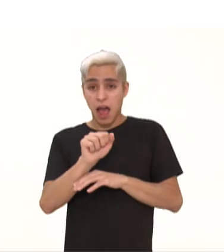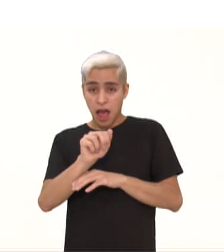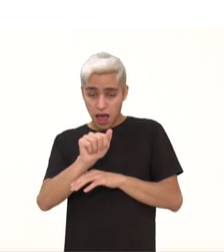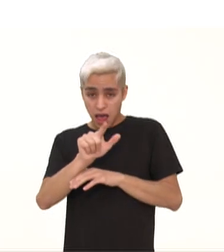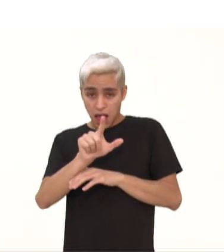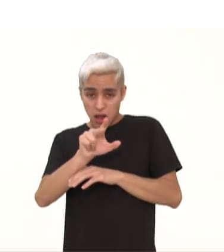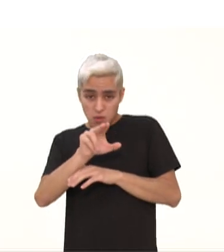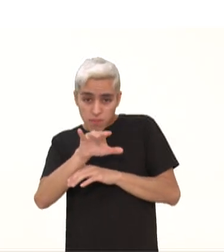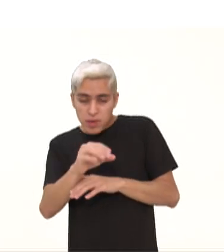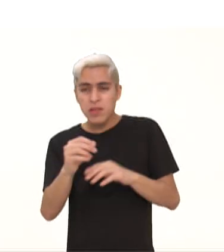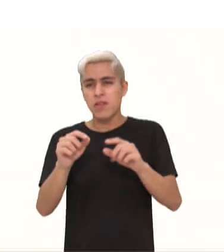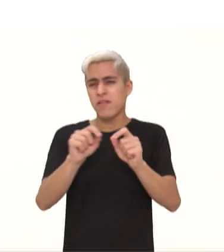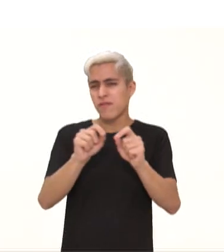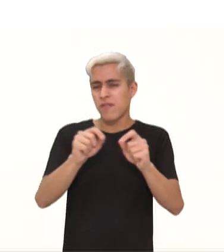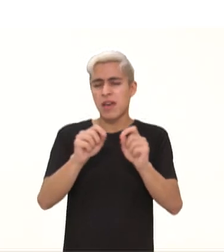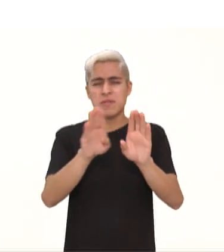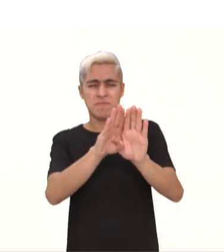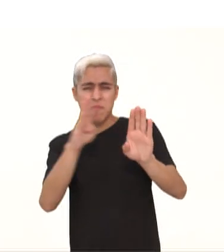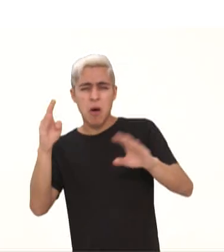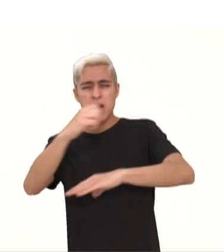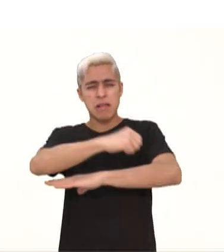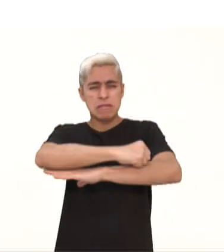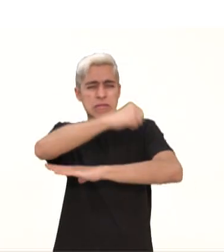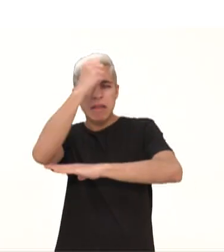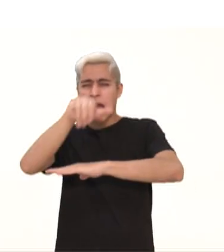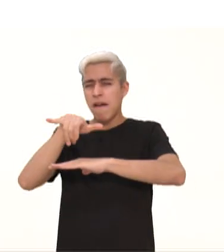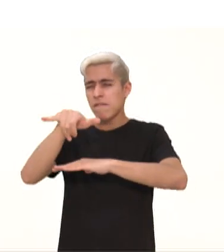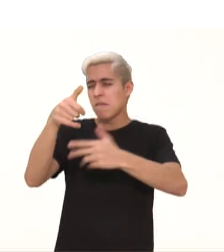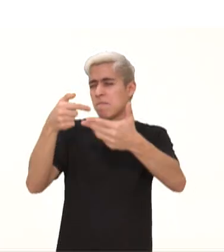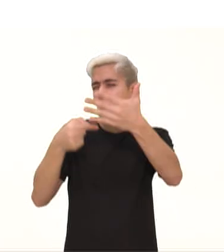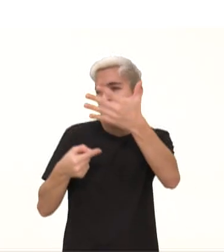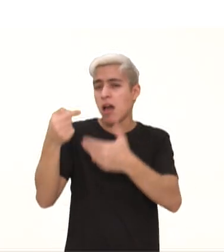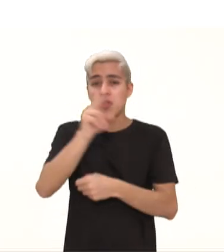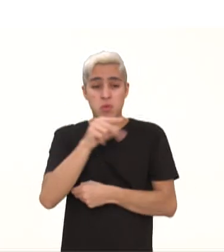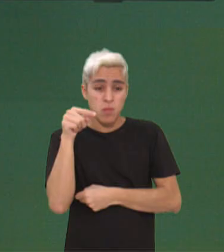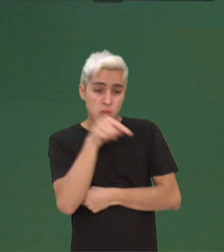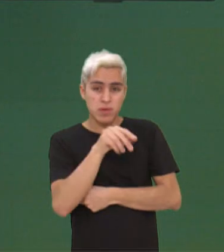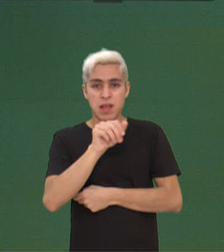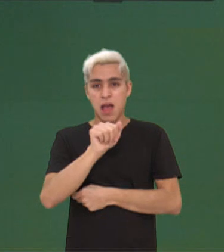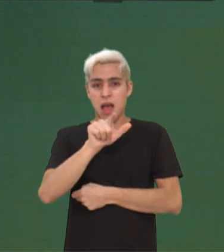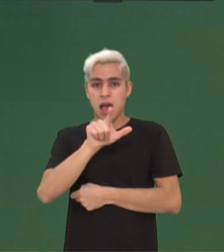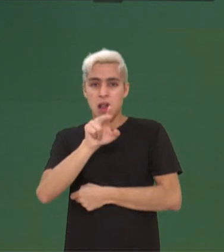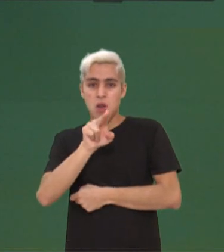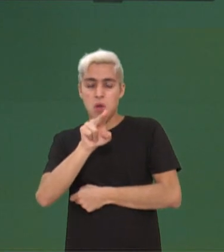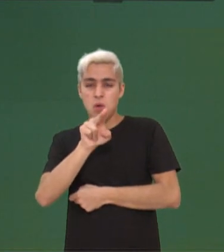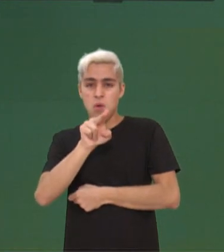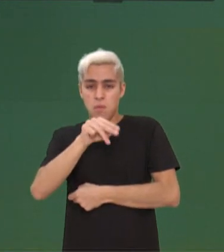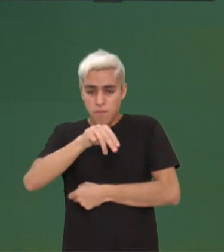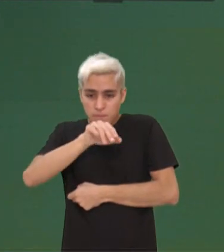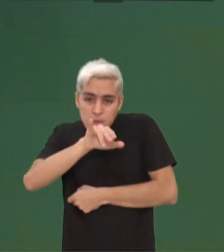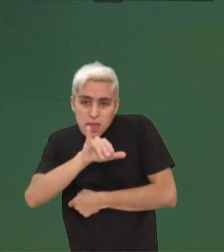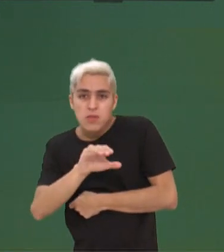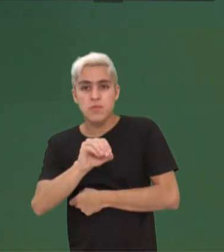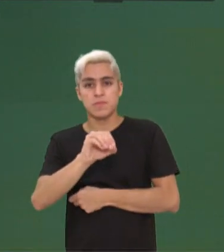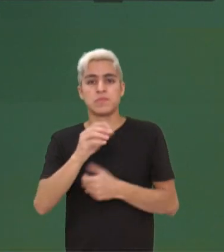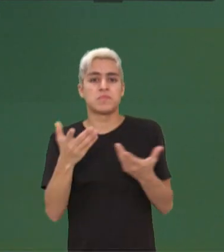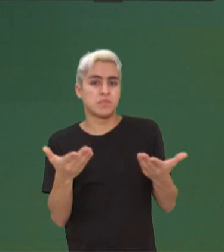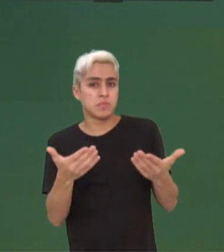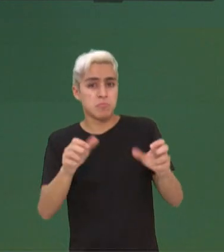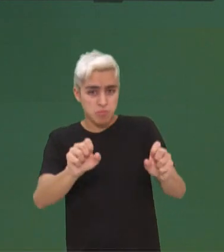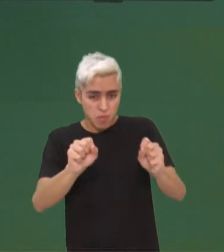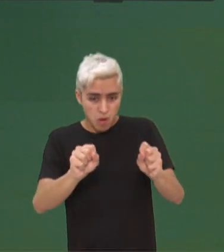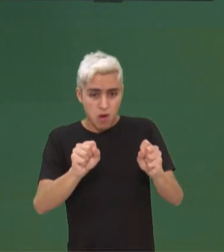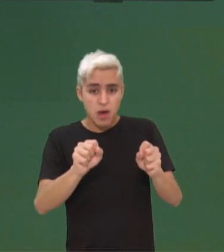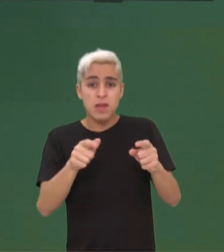fabricam portas, janelas, aviões, entre outras coisas de alumínio que a gente utiliza por aí, certo? Podem ser também